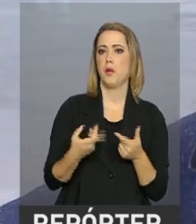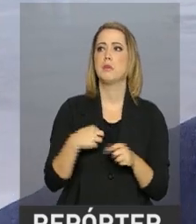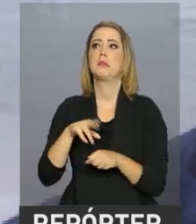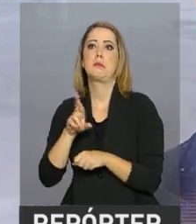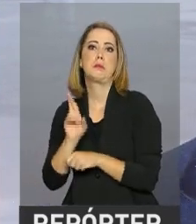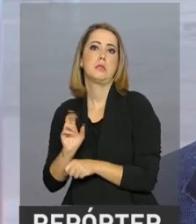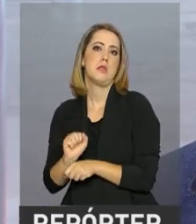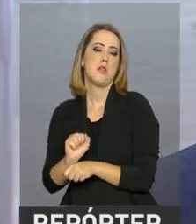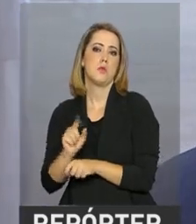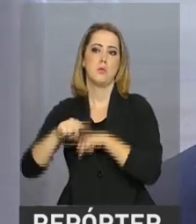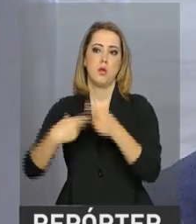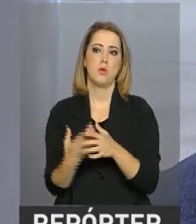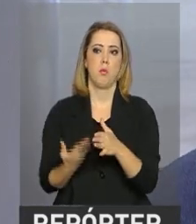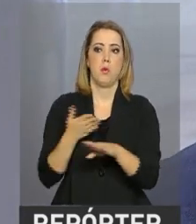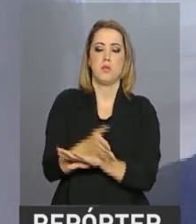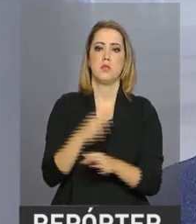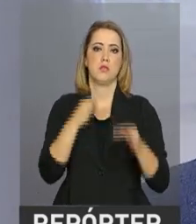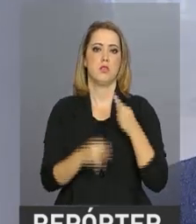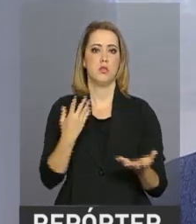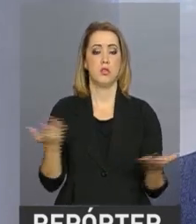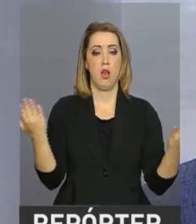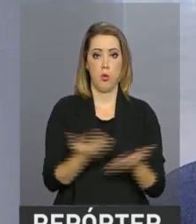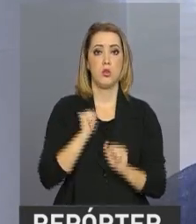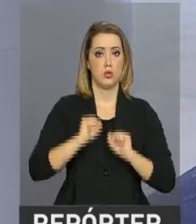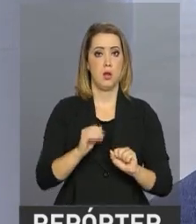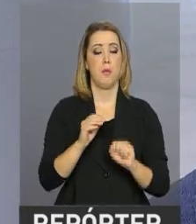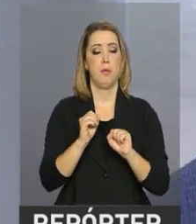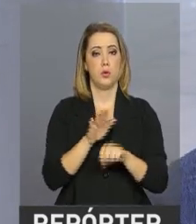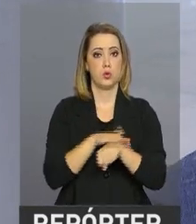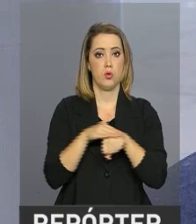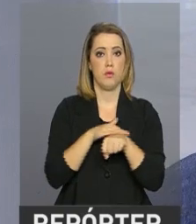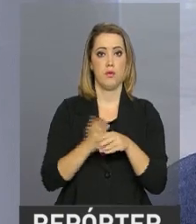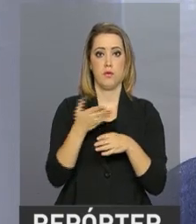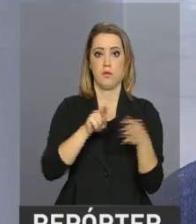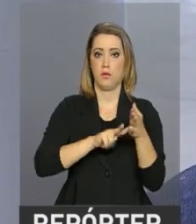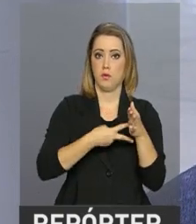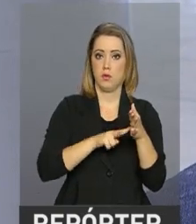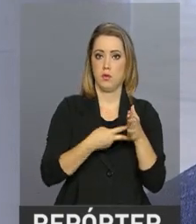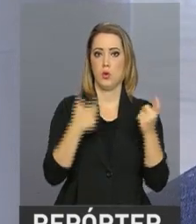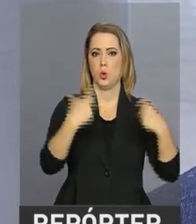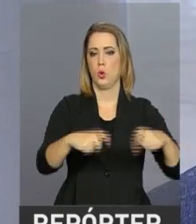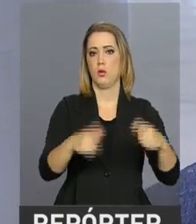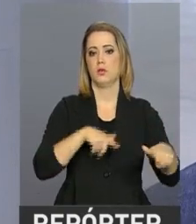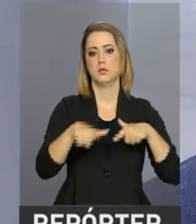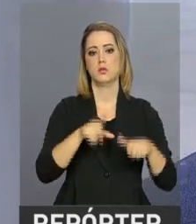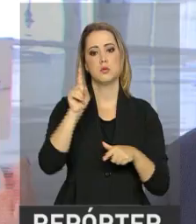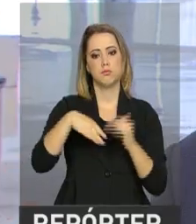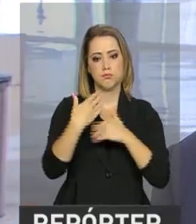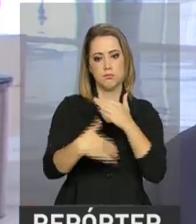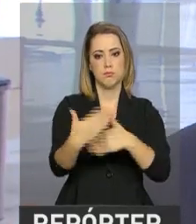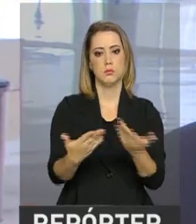Quando eu for demitido para abrir um processo agora não agora a gente pode conversar com o sindicato com o representante sindical no local do trabalho isso é um